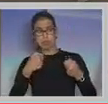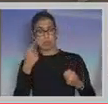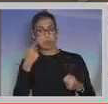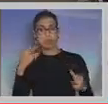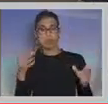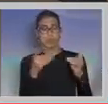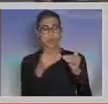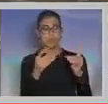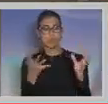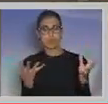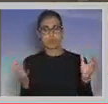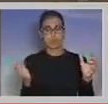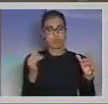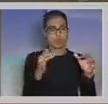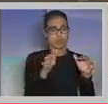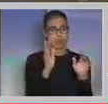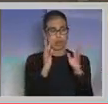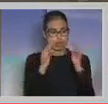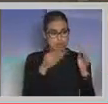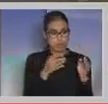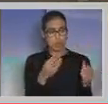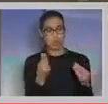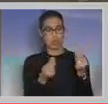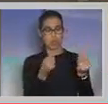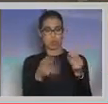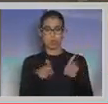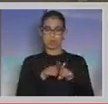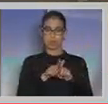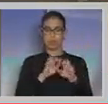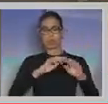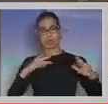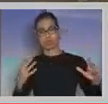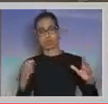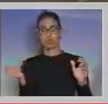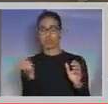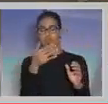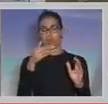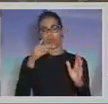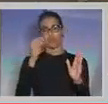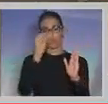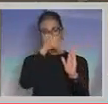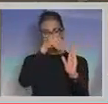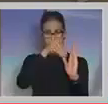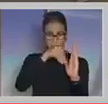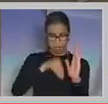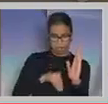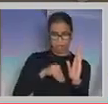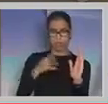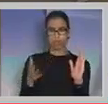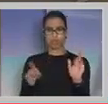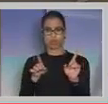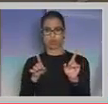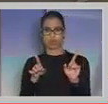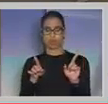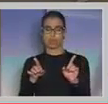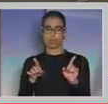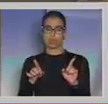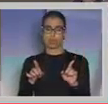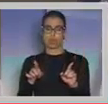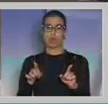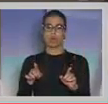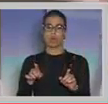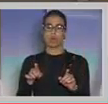tem que construir novos equipamentos de educação infantil de Ensino Fundamental no caso da prefeitura no caso do estado